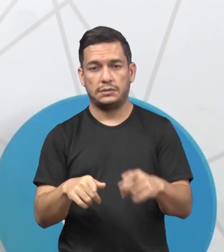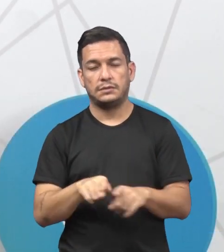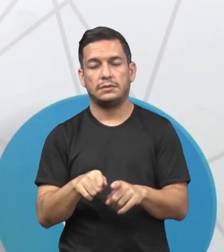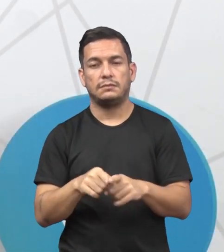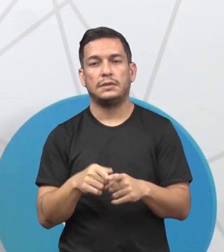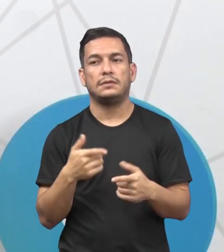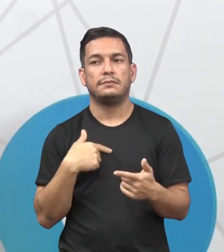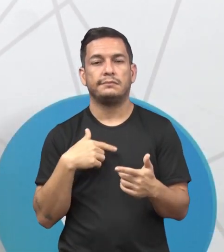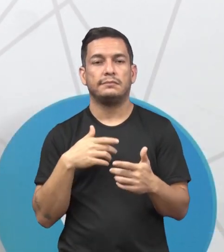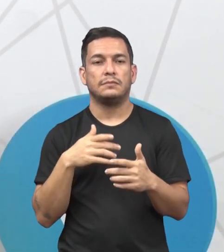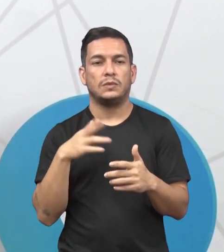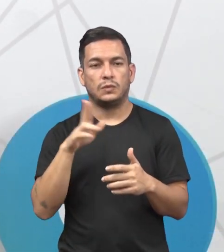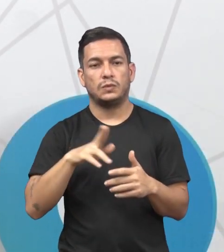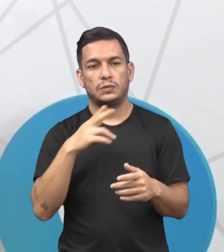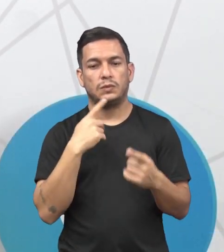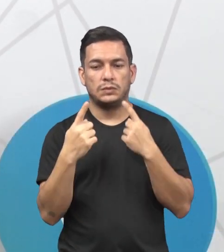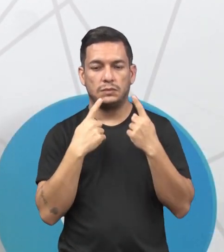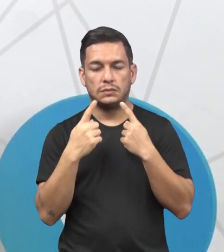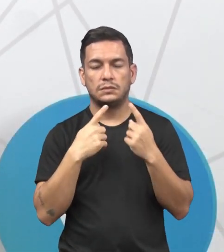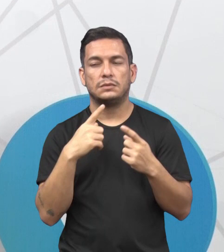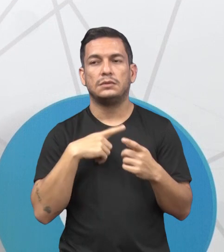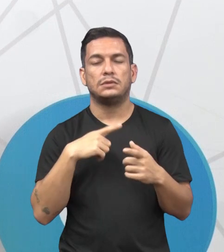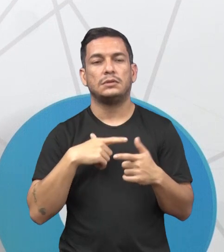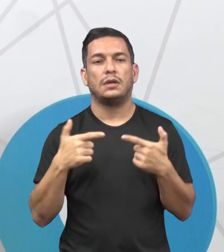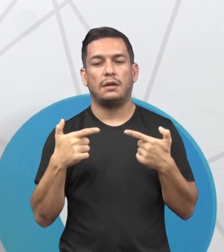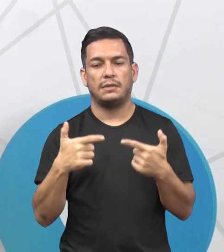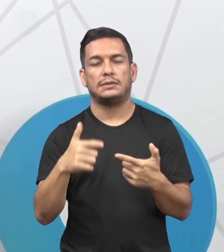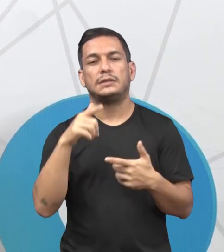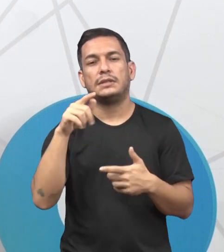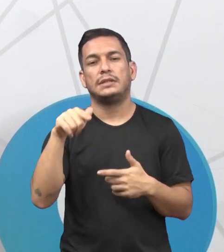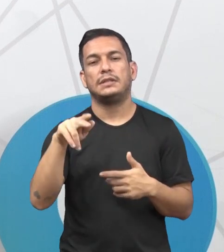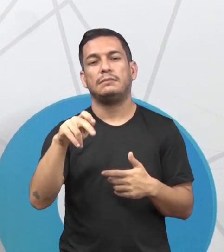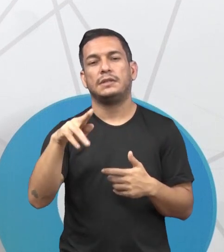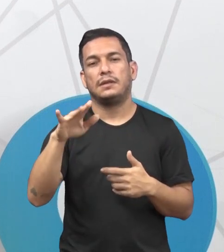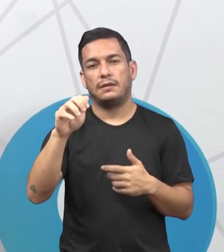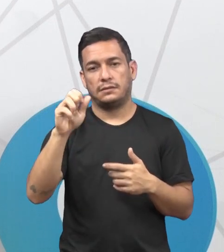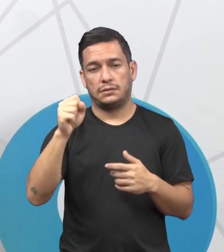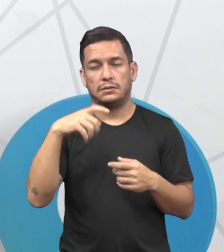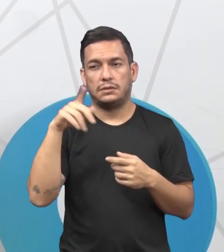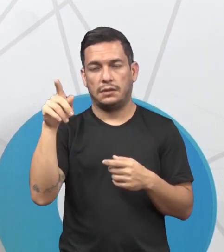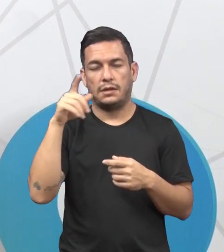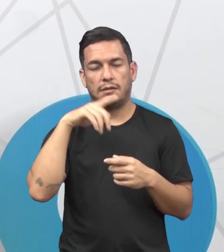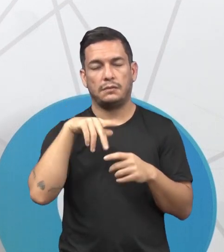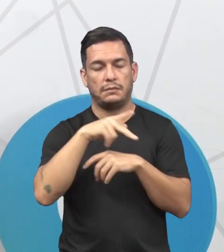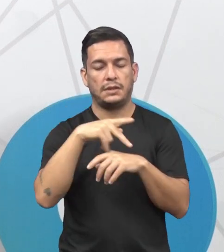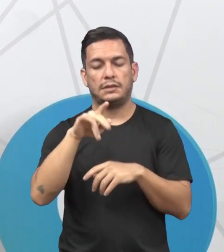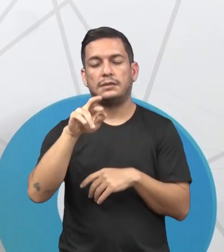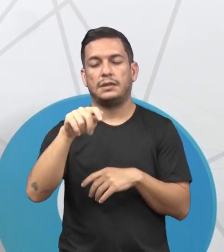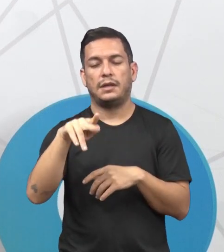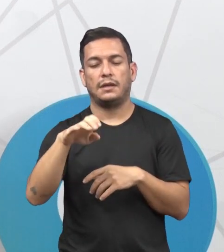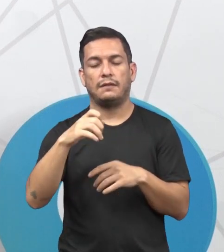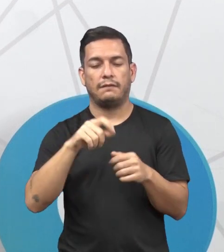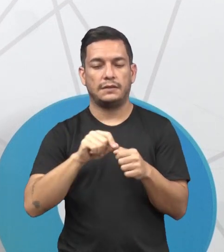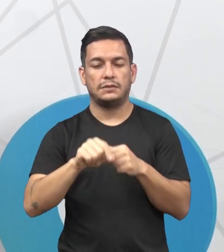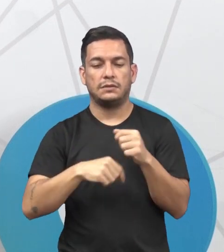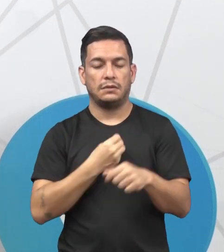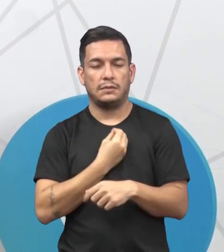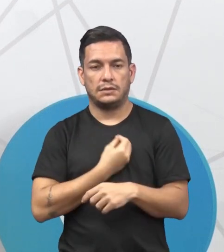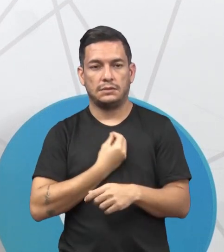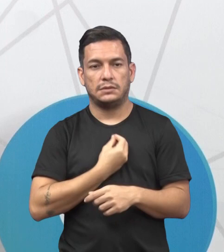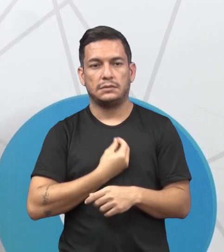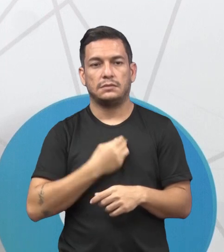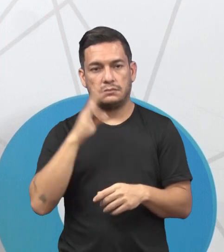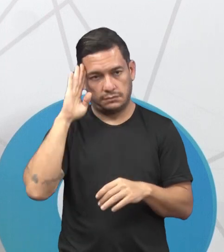até mesmo utilizou de discurso de que existiam armas químicas, por exemplo, no Iraque, e assim fazer uma intervenção militar naquela região e ter o